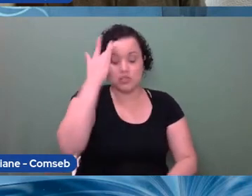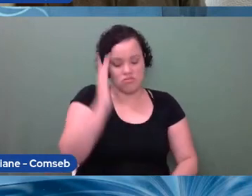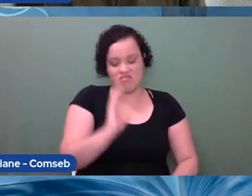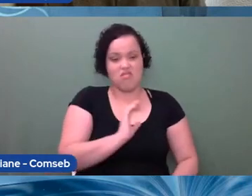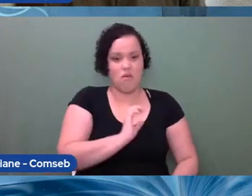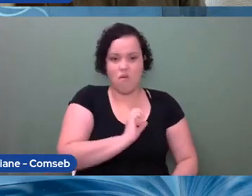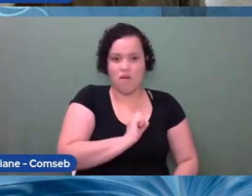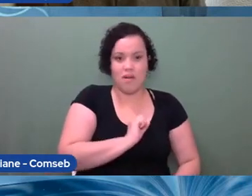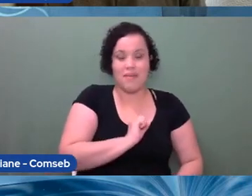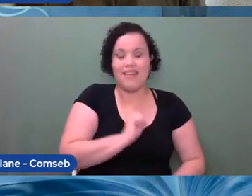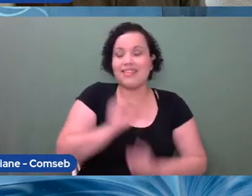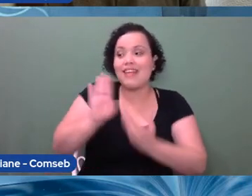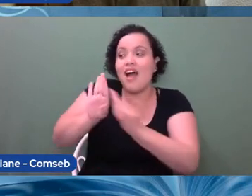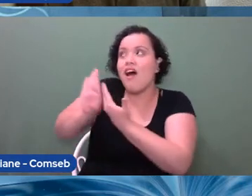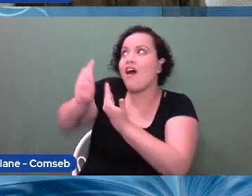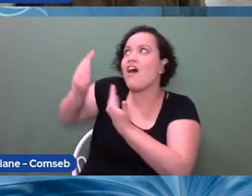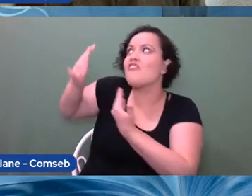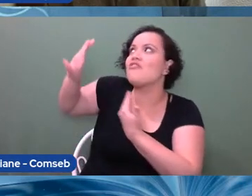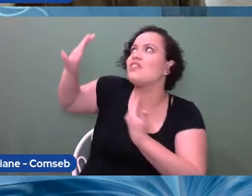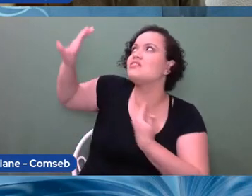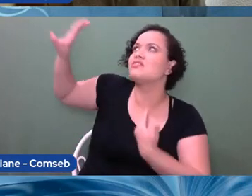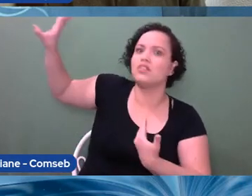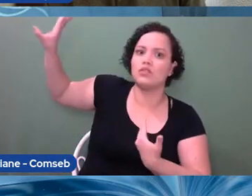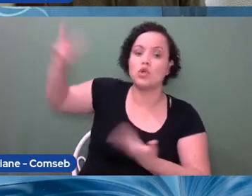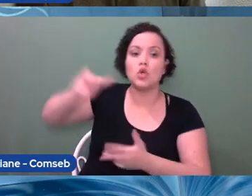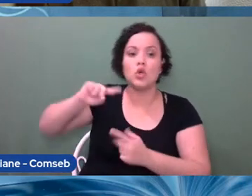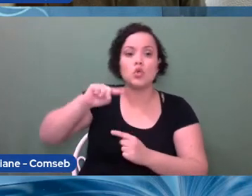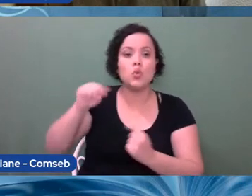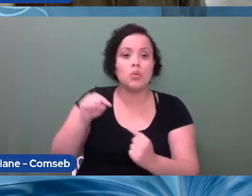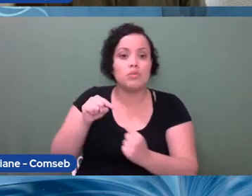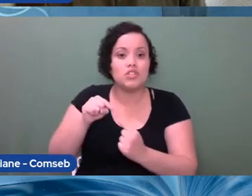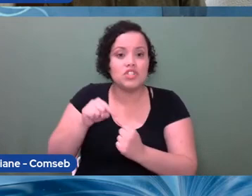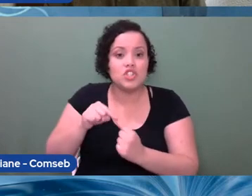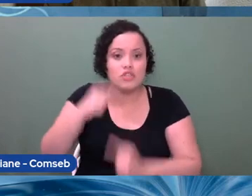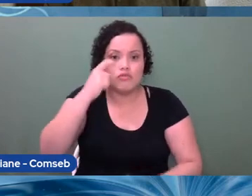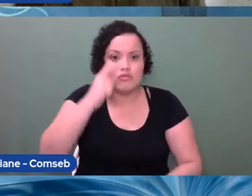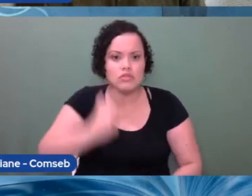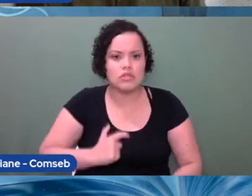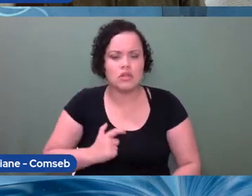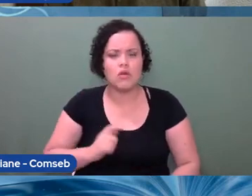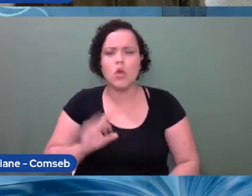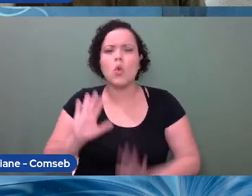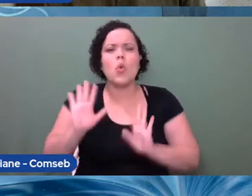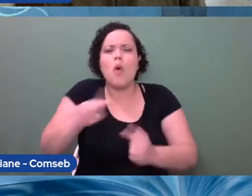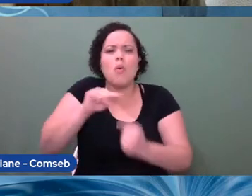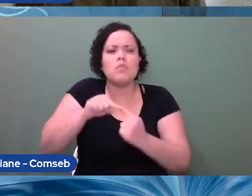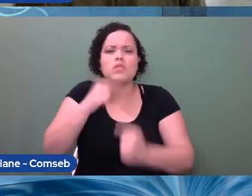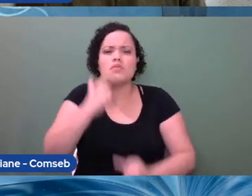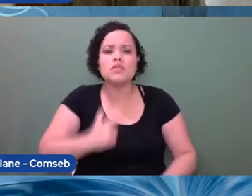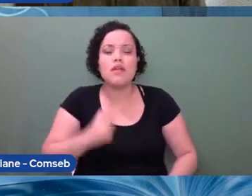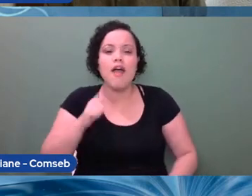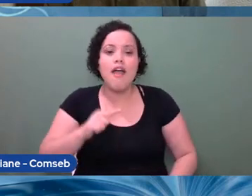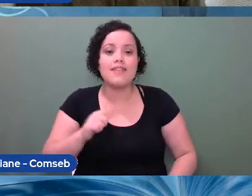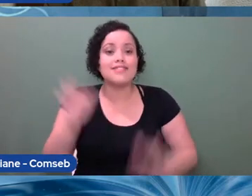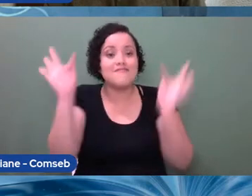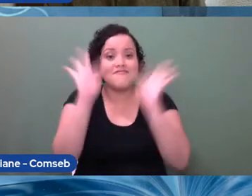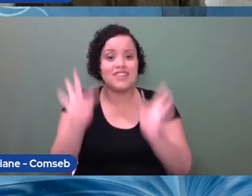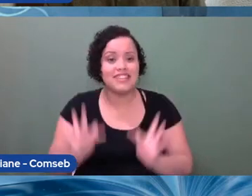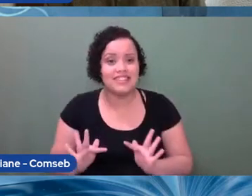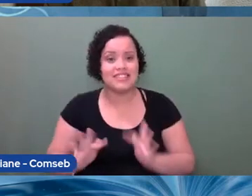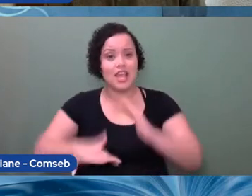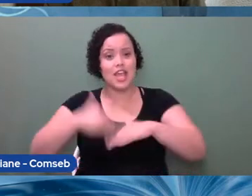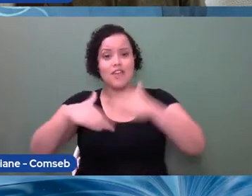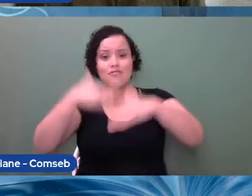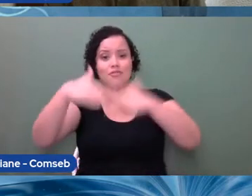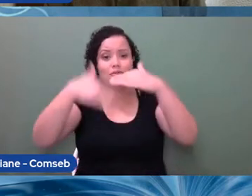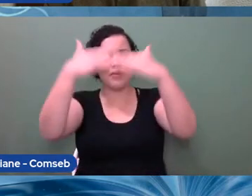do seu objetivo em ser. Qual é o nosso objetivo? Nosso objetivo é ser feliz. Nosso objetivo é crescer, evoluir. Então, quando a gente não consegue amar,